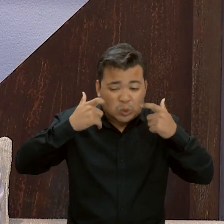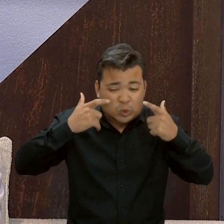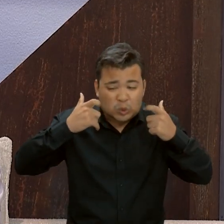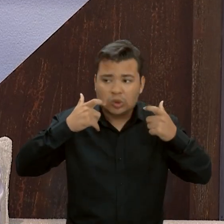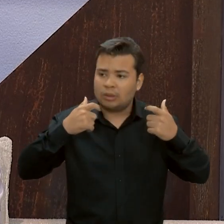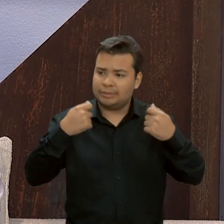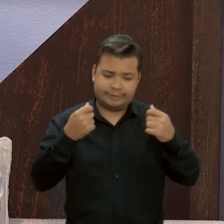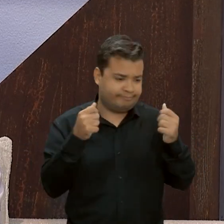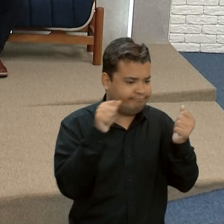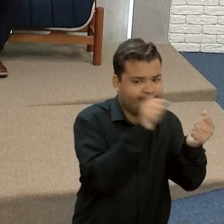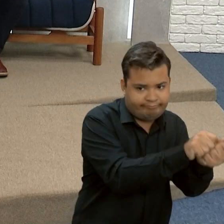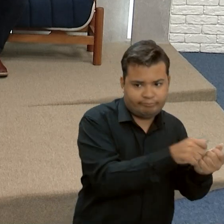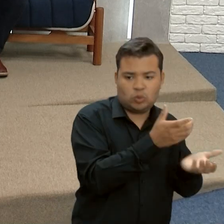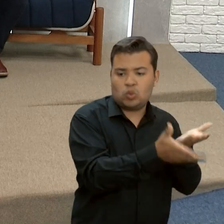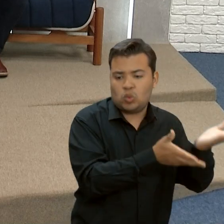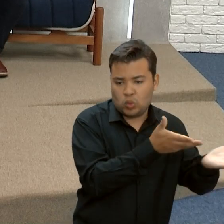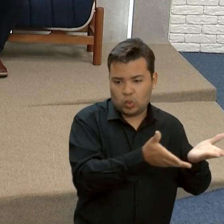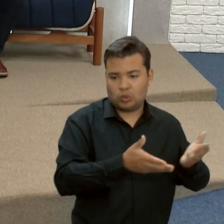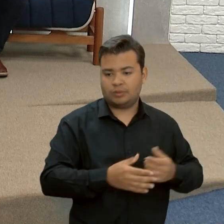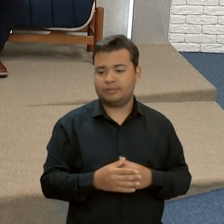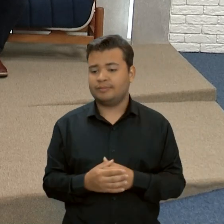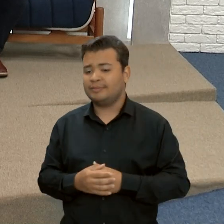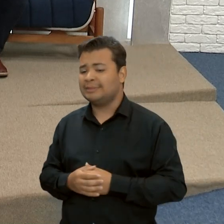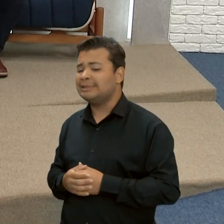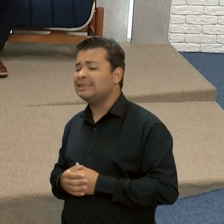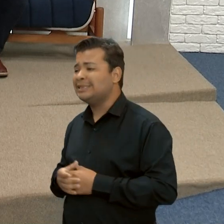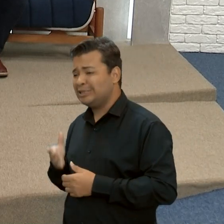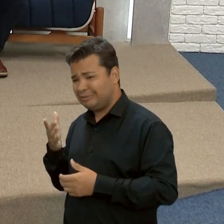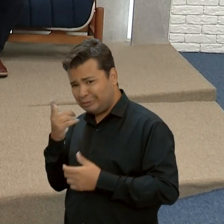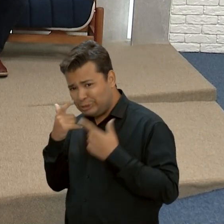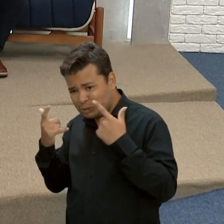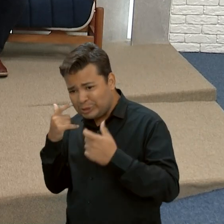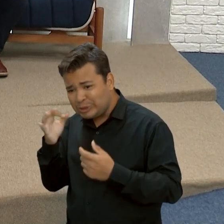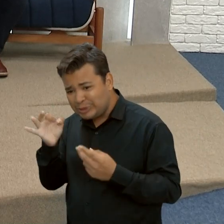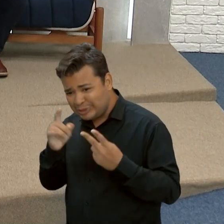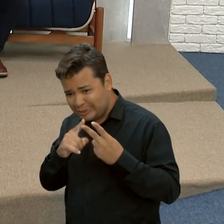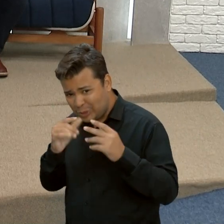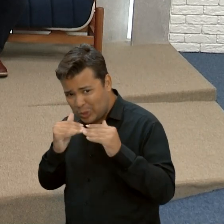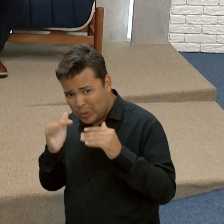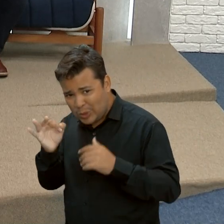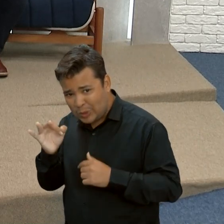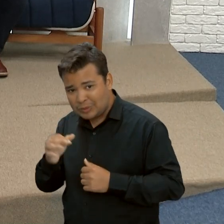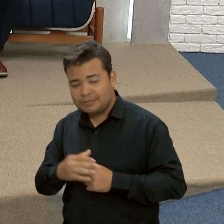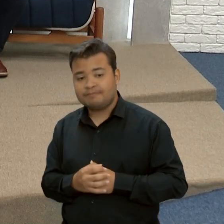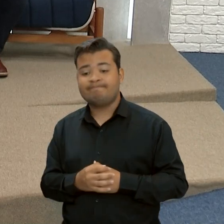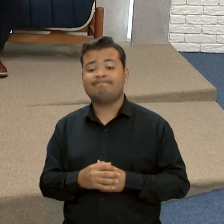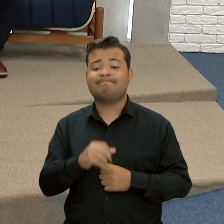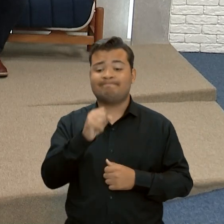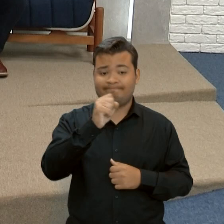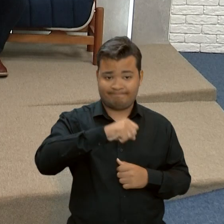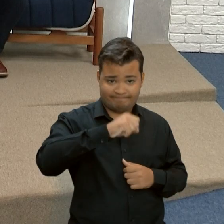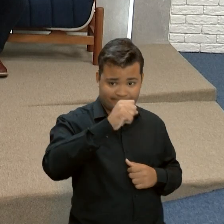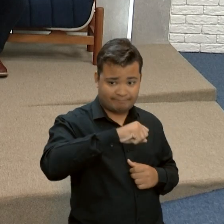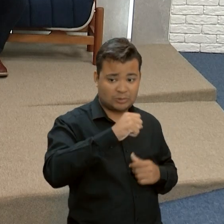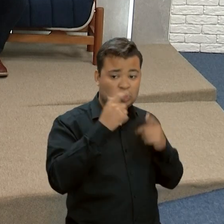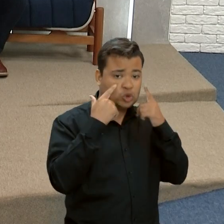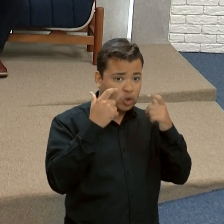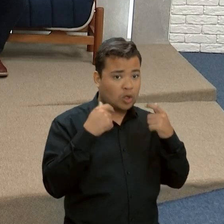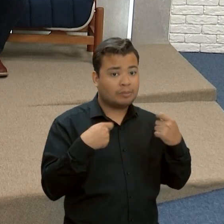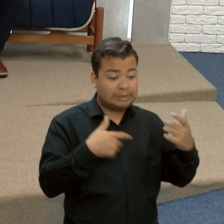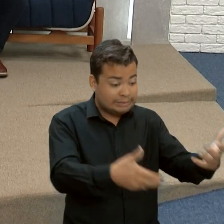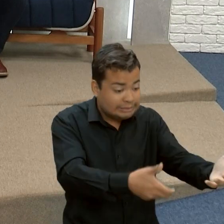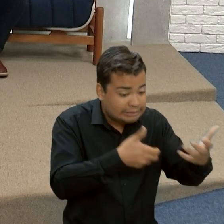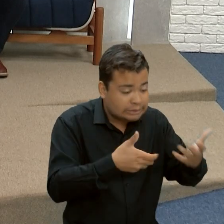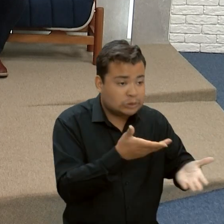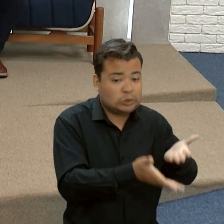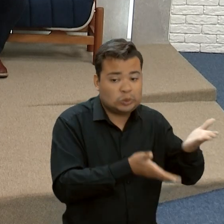ele. E nessa idade chora mesmo, né, Renan? Chora e aí você tem que acudir, né? Tem que ir junto. E é um